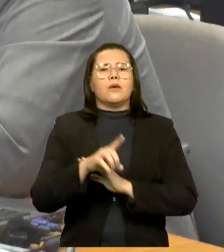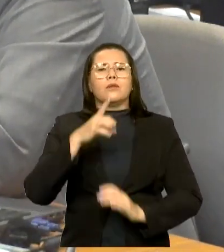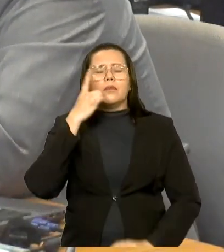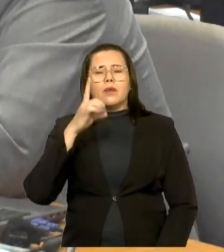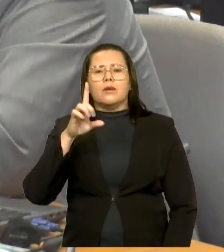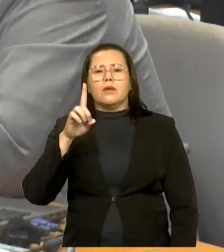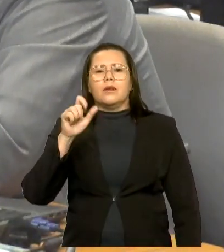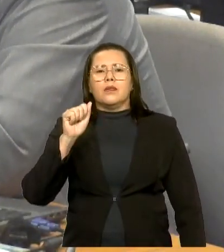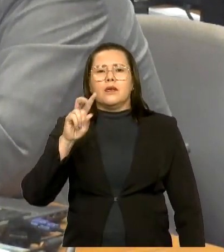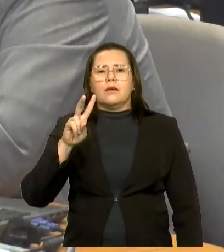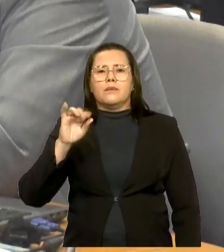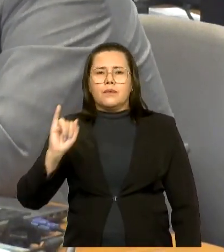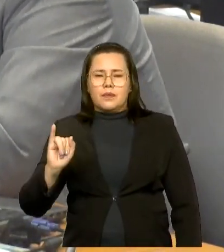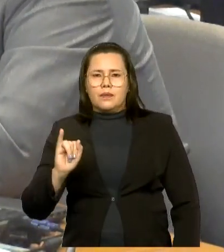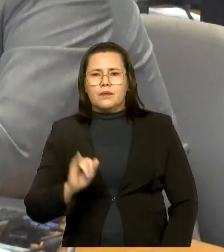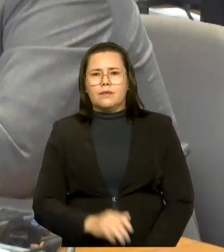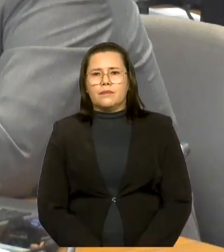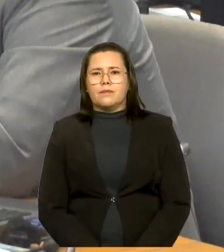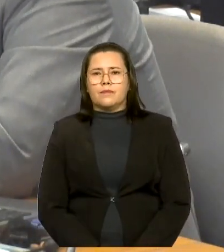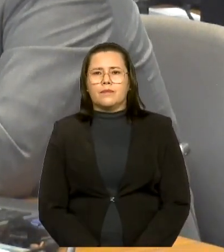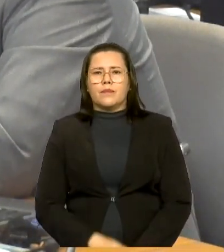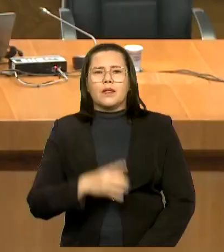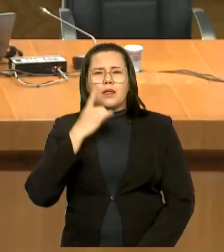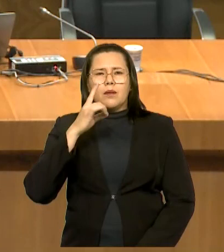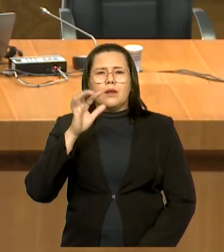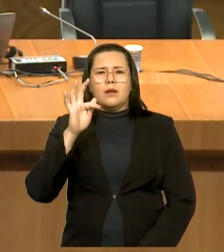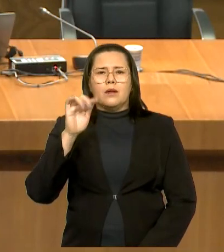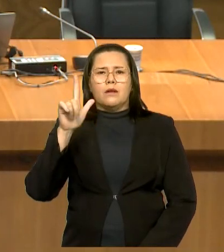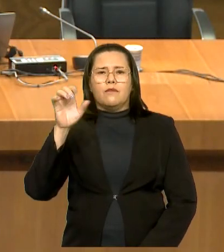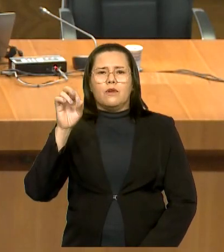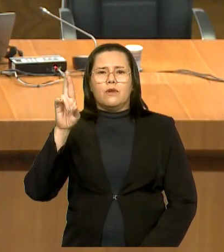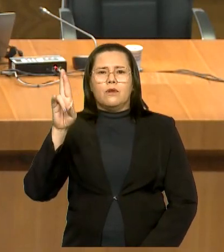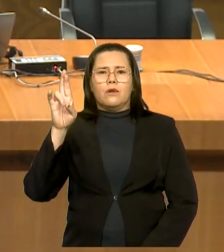Brandão. Deputado Florencio.